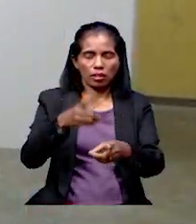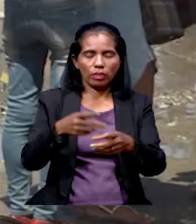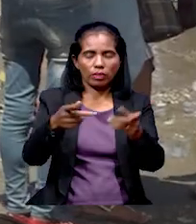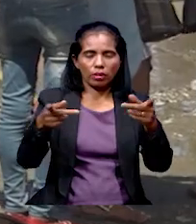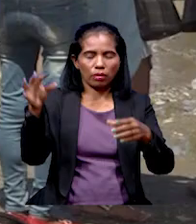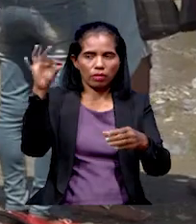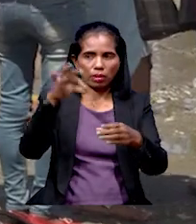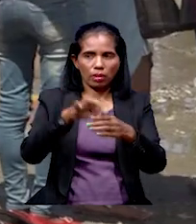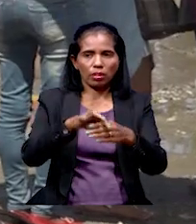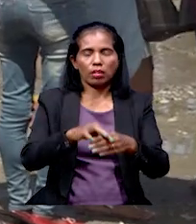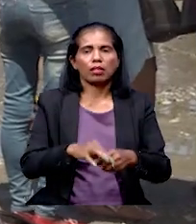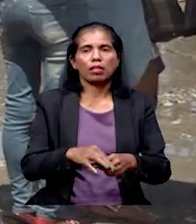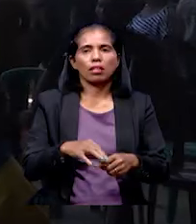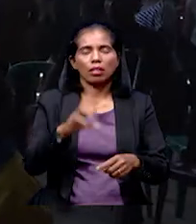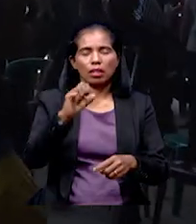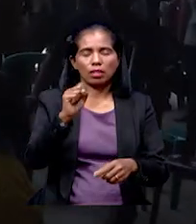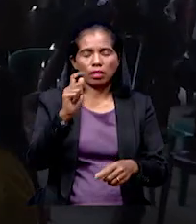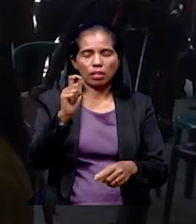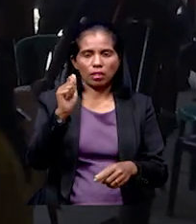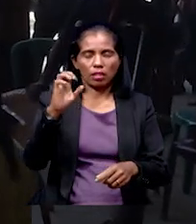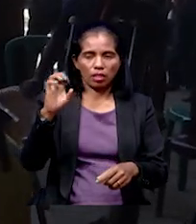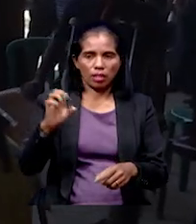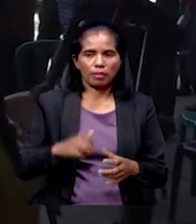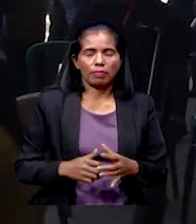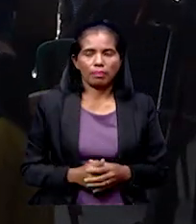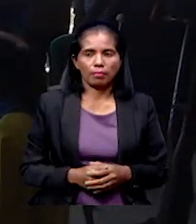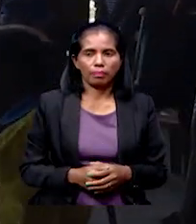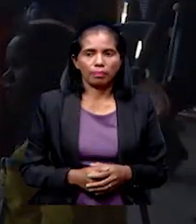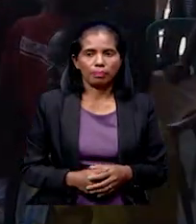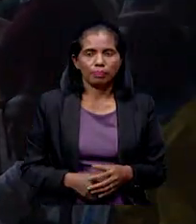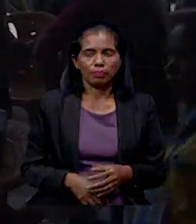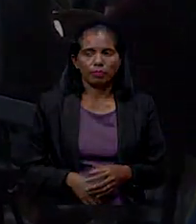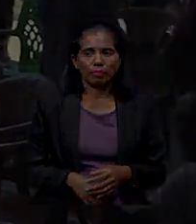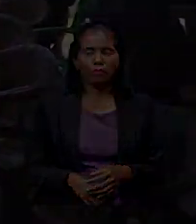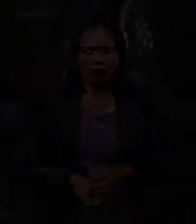para relu nebe stae prepara. Jimmy Fernandez, Osvaldo Amaral, GMN.